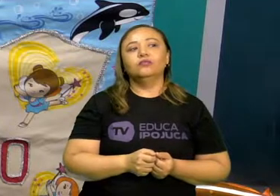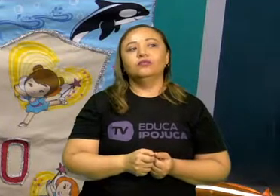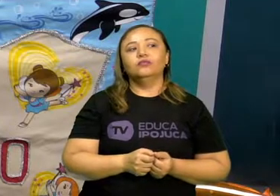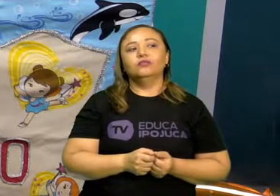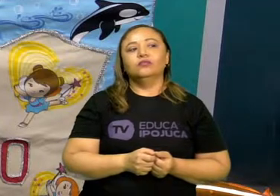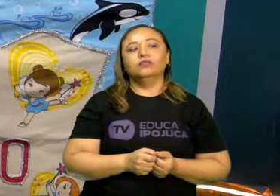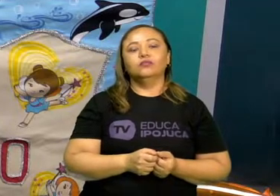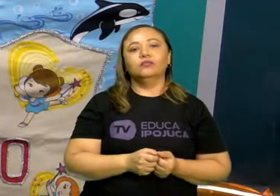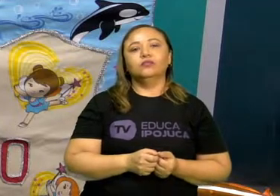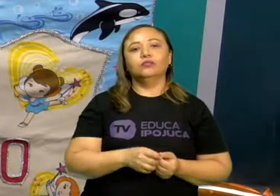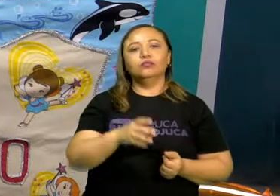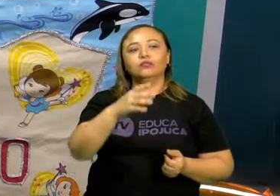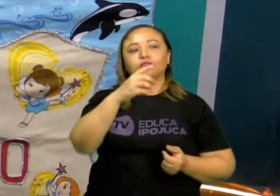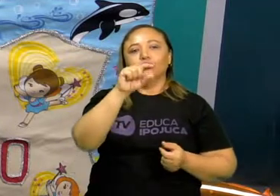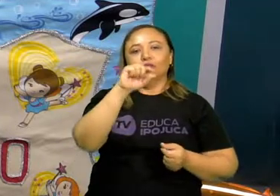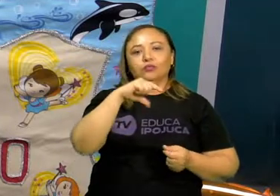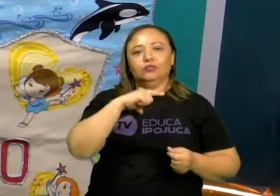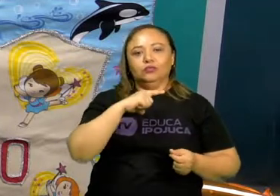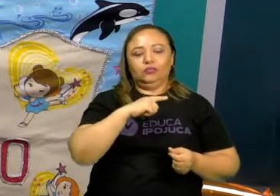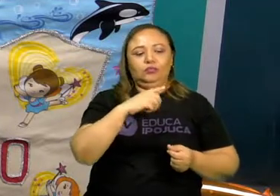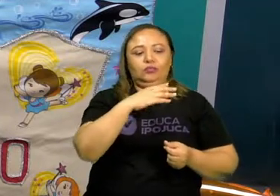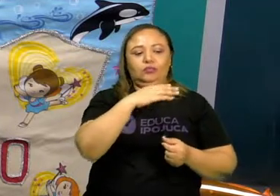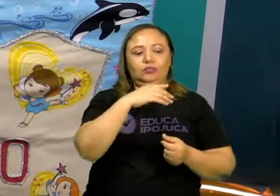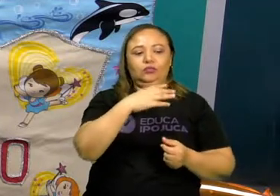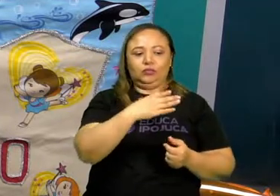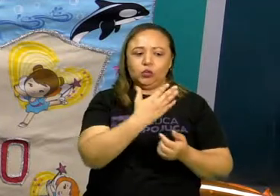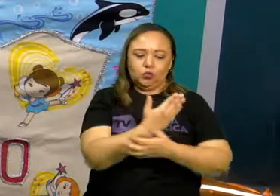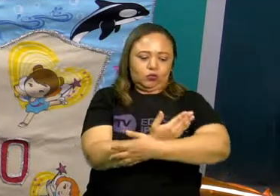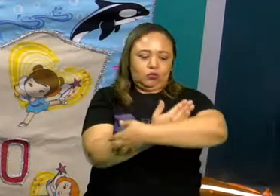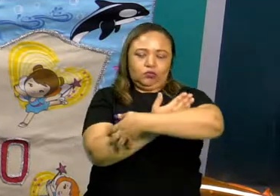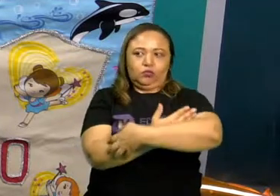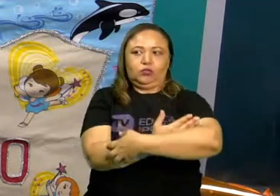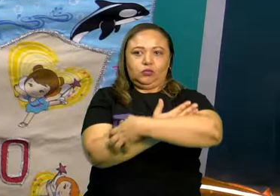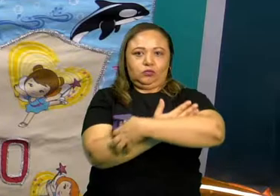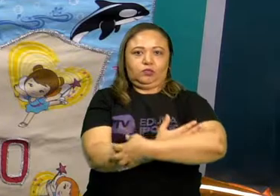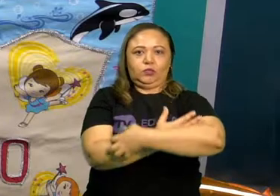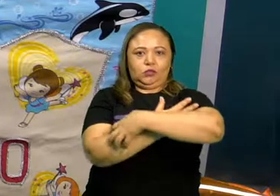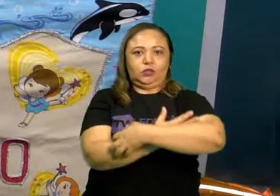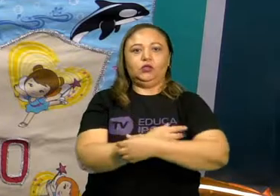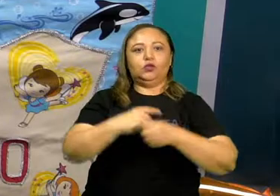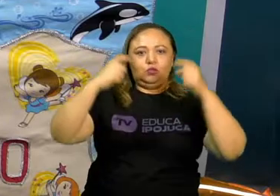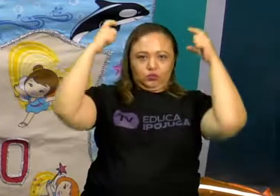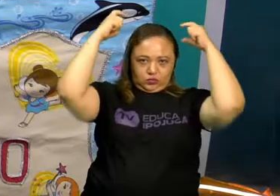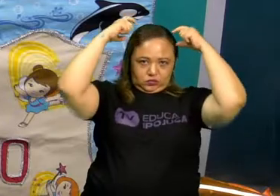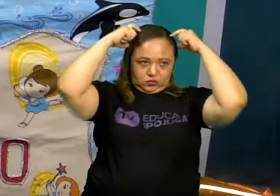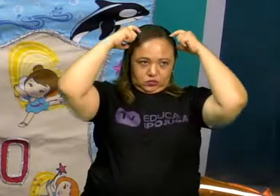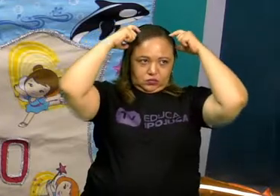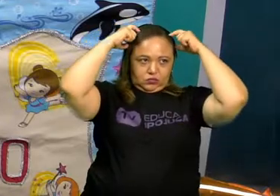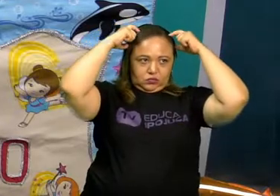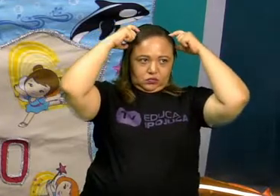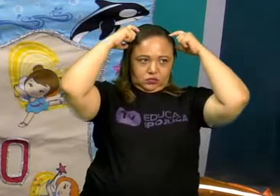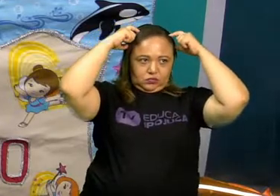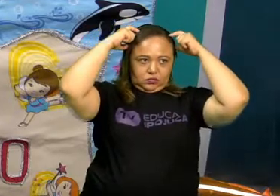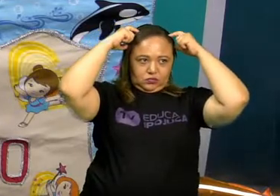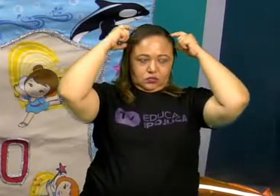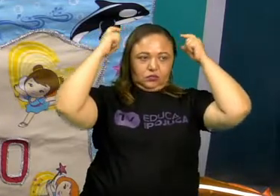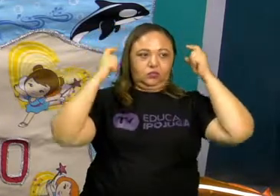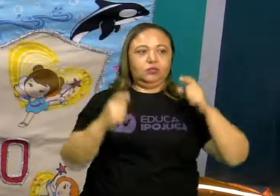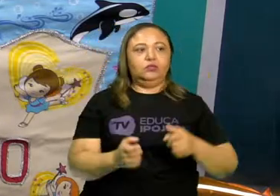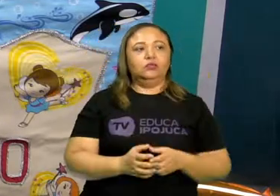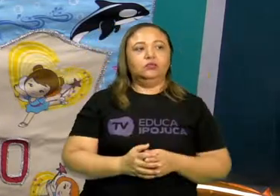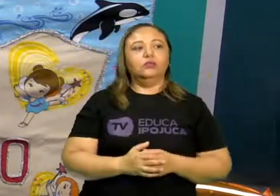Eita, quem será que tem mais? E tinha o bebê urso. Viu só? Família de